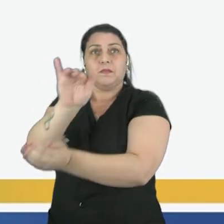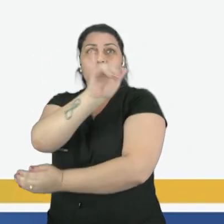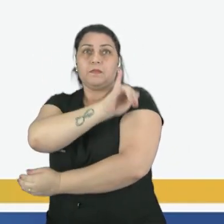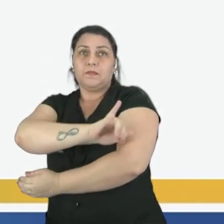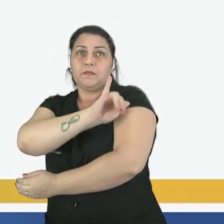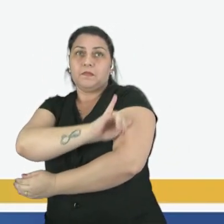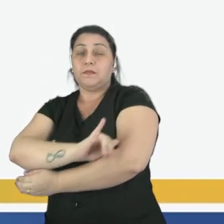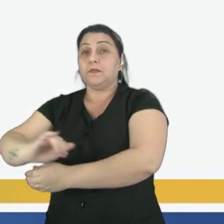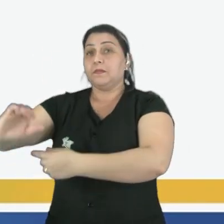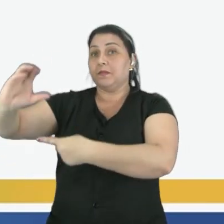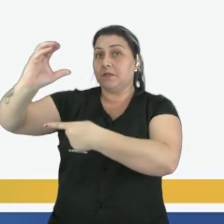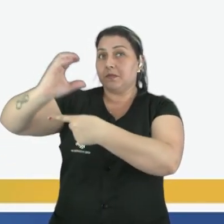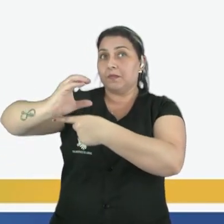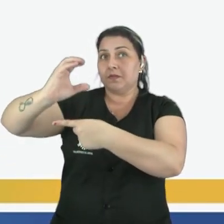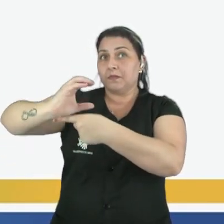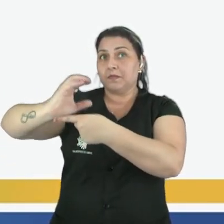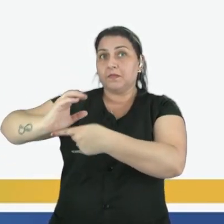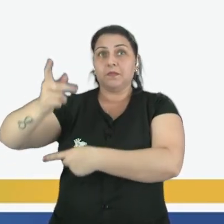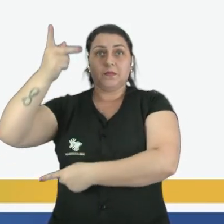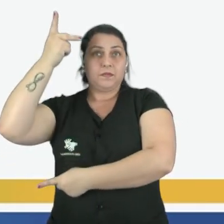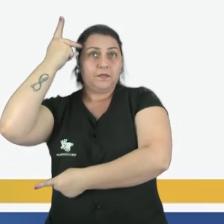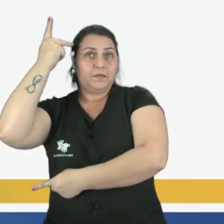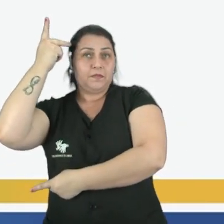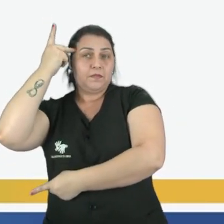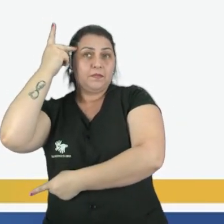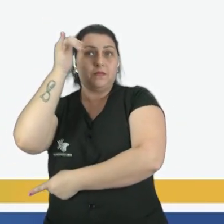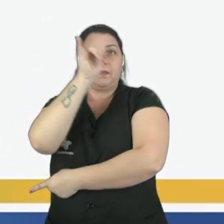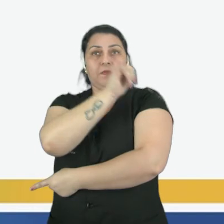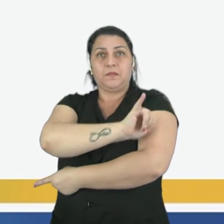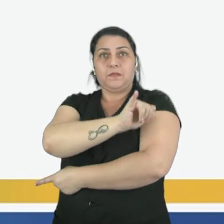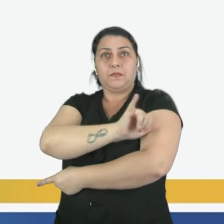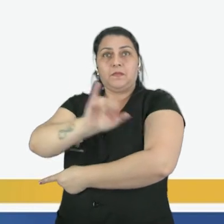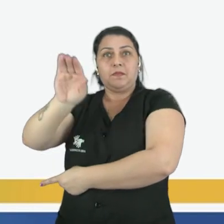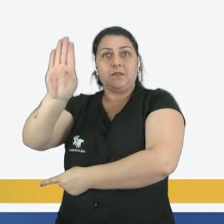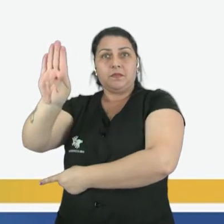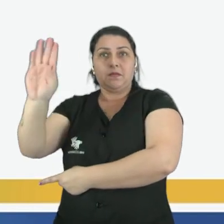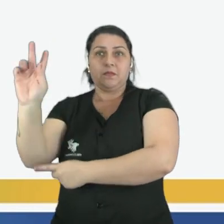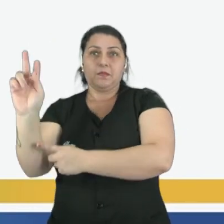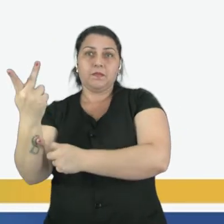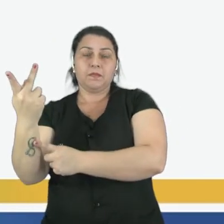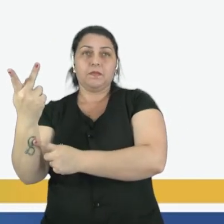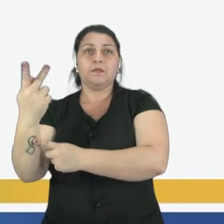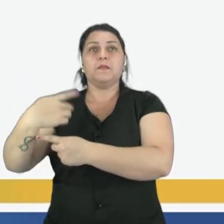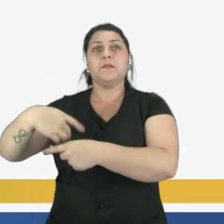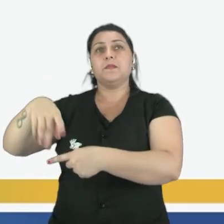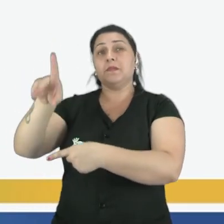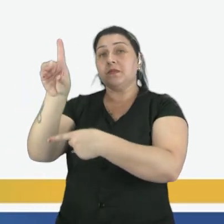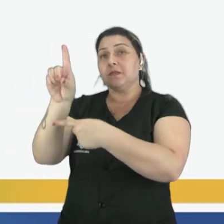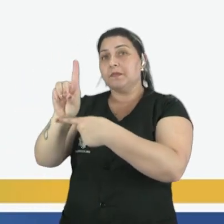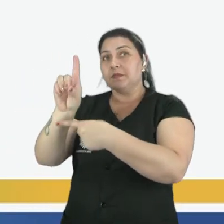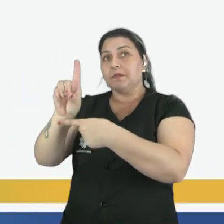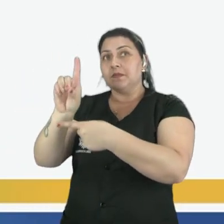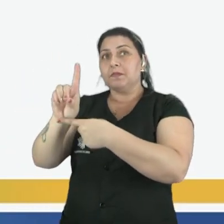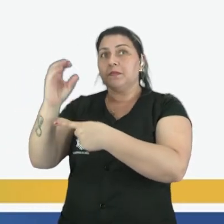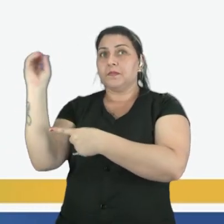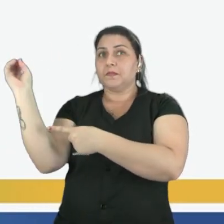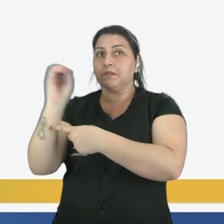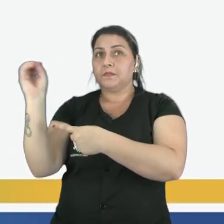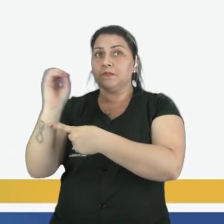nacionais, devem ser compreendidas com mais cidades que exercem essa influência apenas dentro do seu próprio